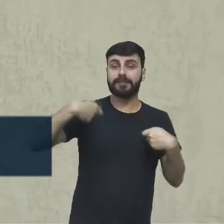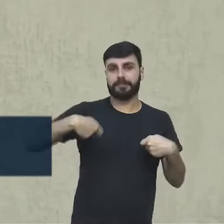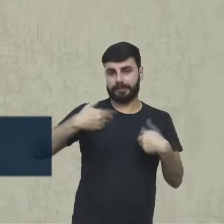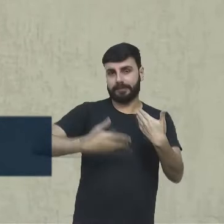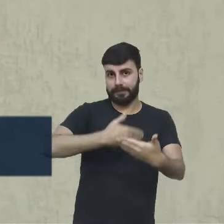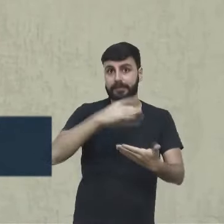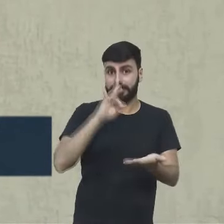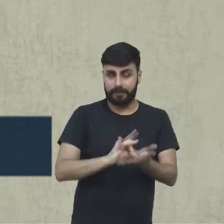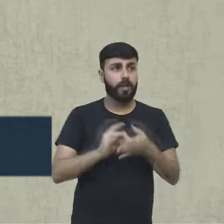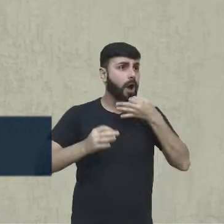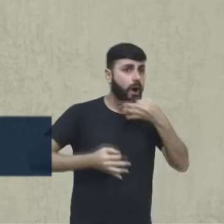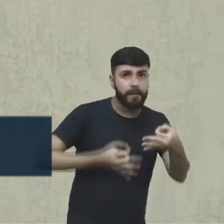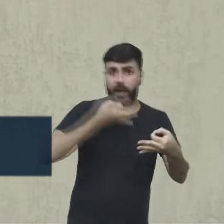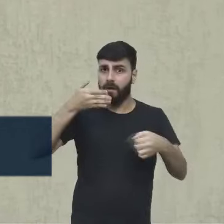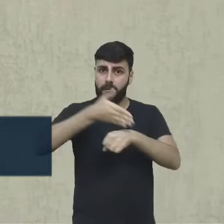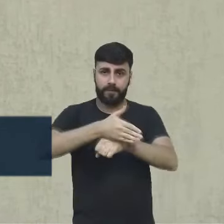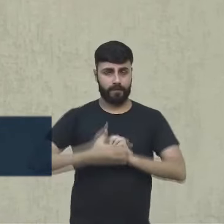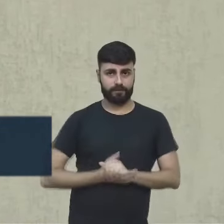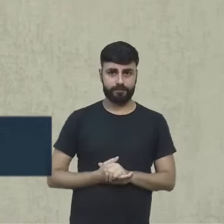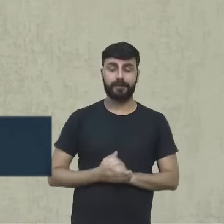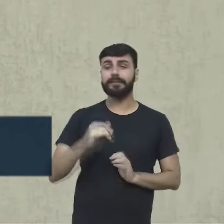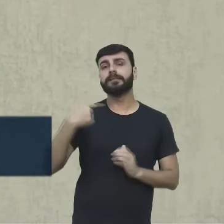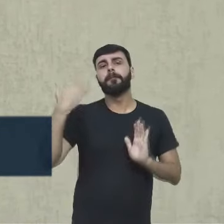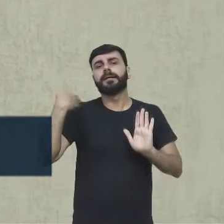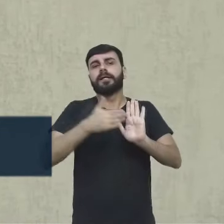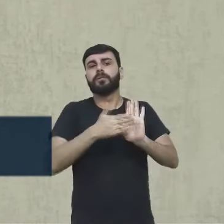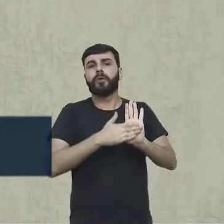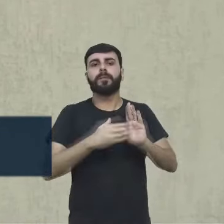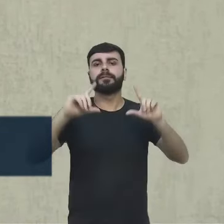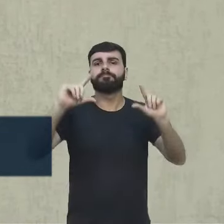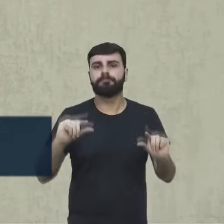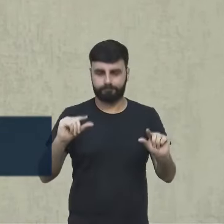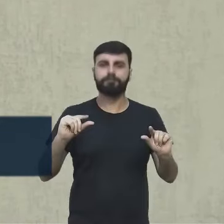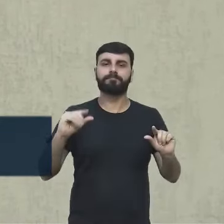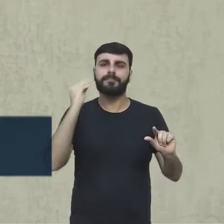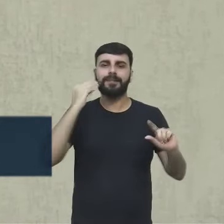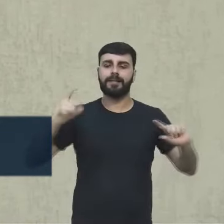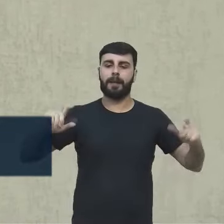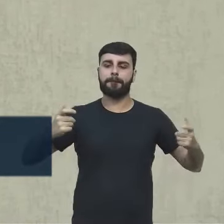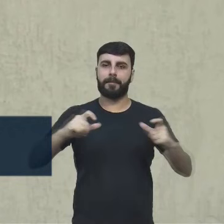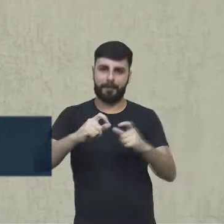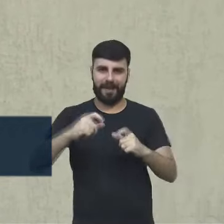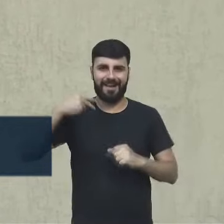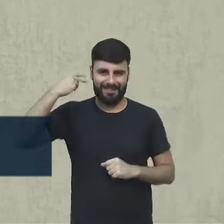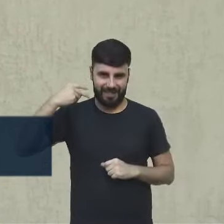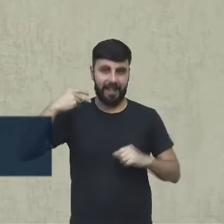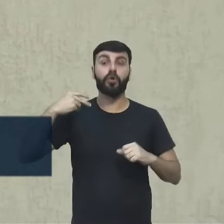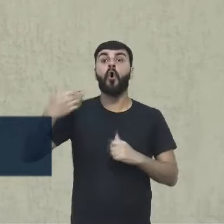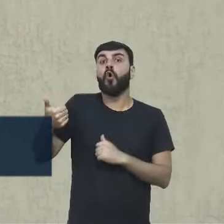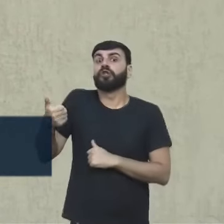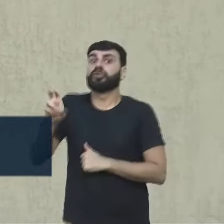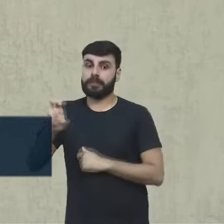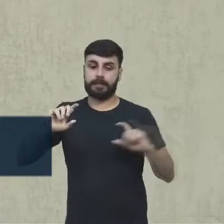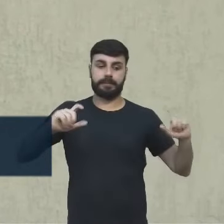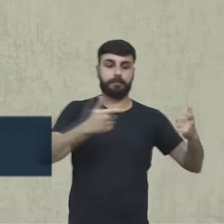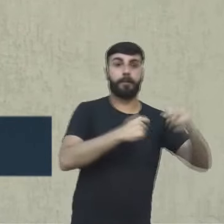assuntos semelhantes a esse talvez quando a gente propôs aqui a redução de nove de de seis vereadores que davam uma economia de 11 11 milhões